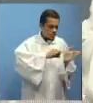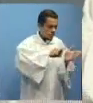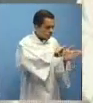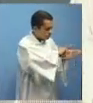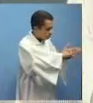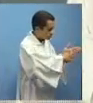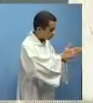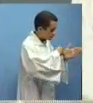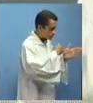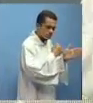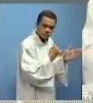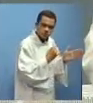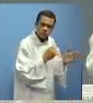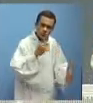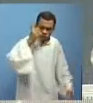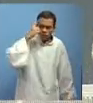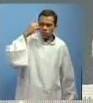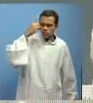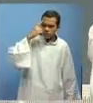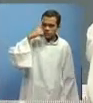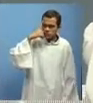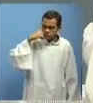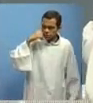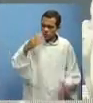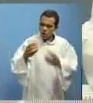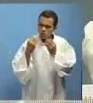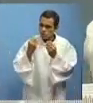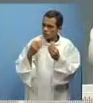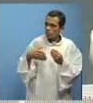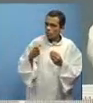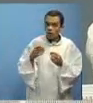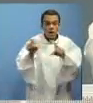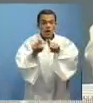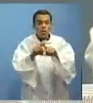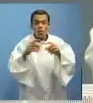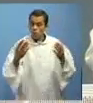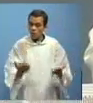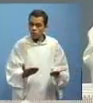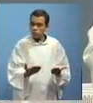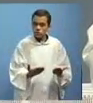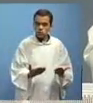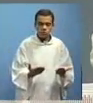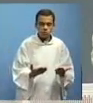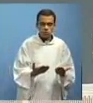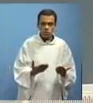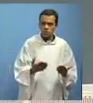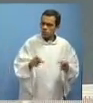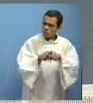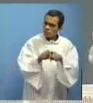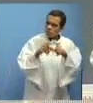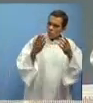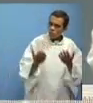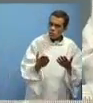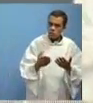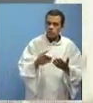tivesse que pegar sua família expressa para o afeganistão que é um país perto do egito pobre